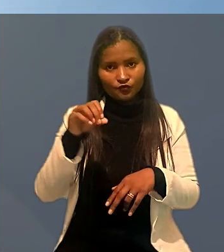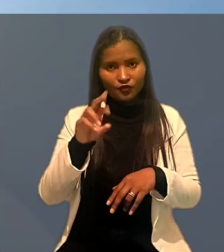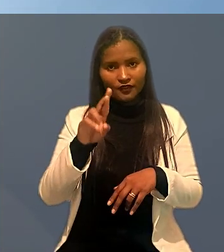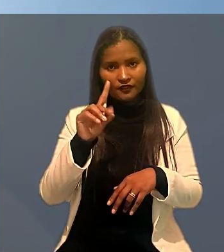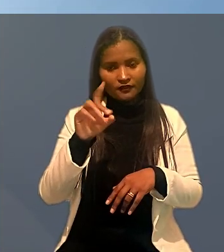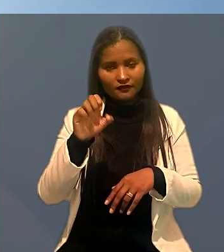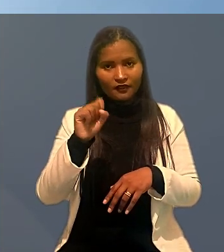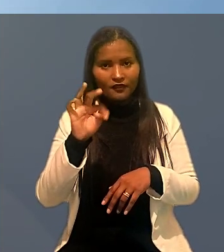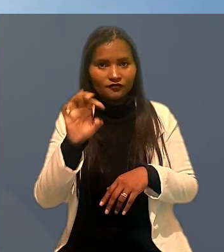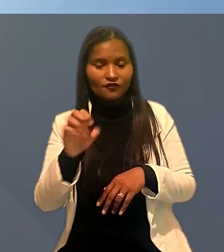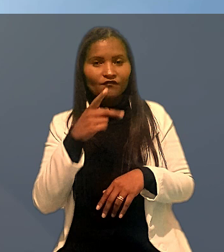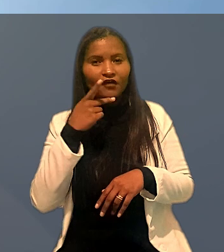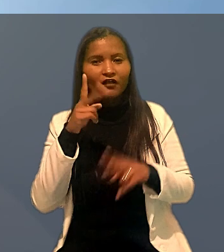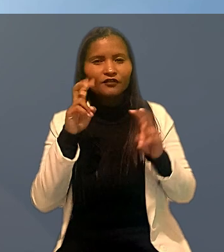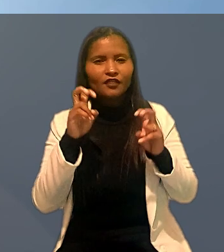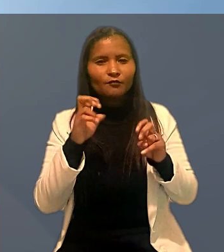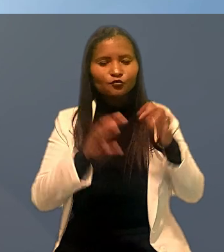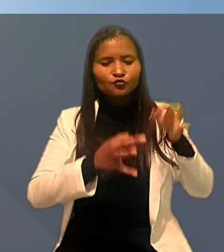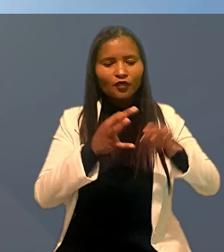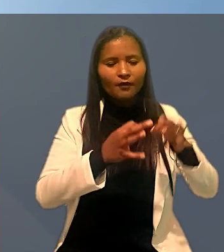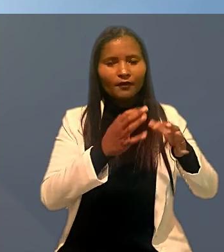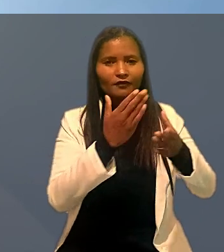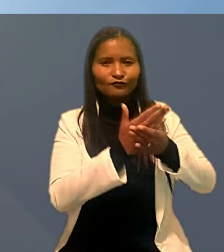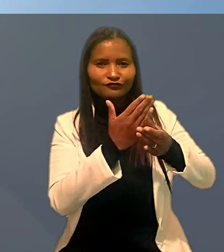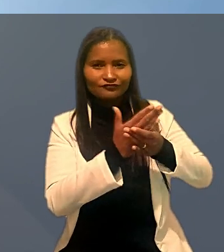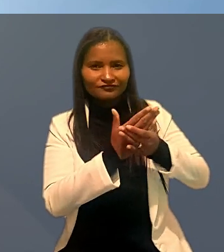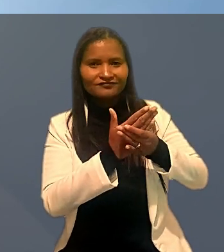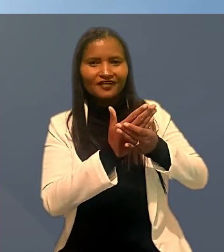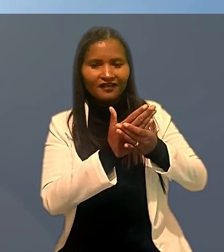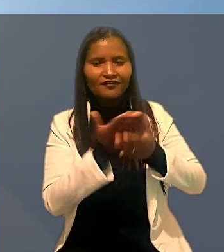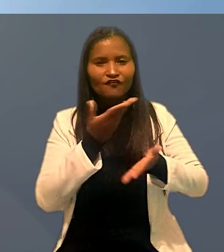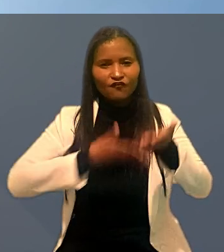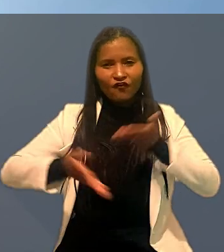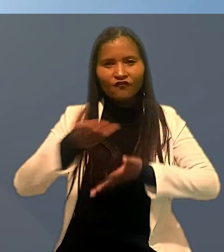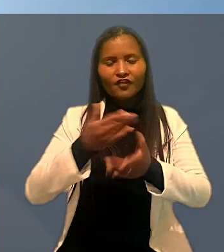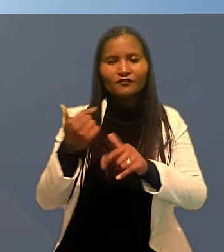região Nordeste, aborda o tema "O julgamento das causas